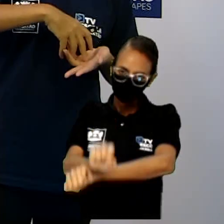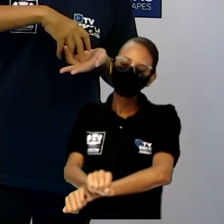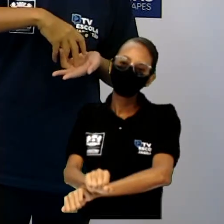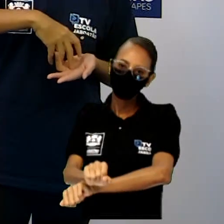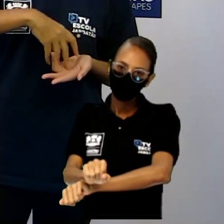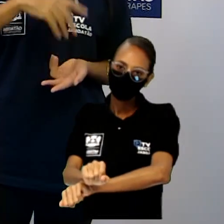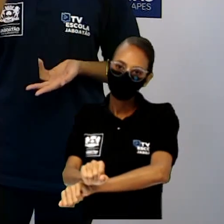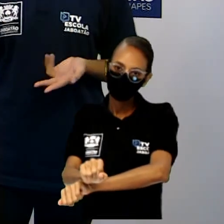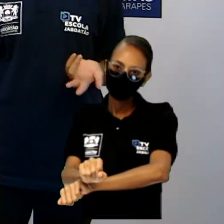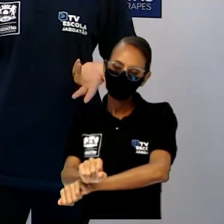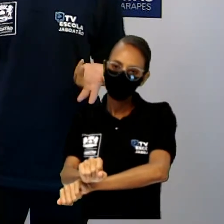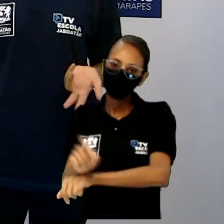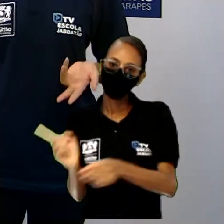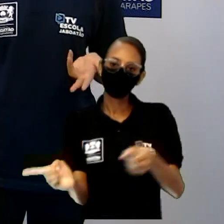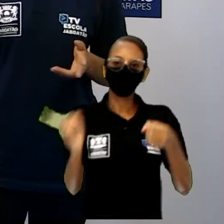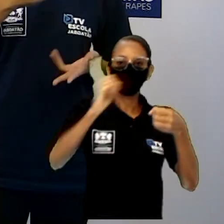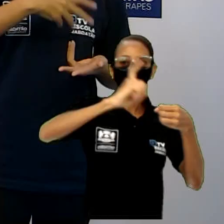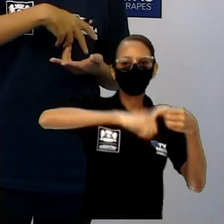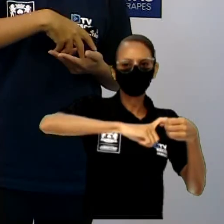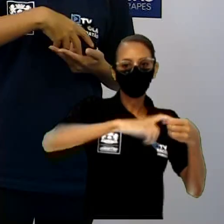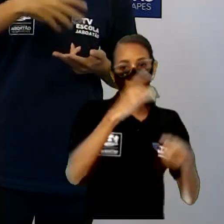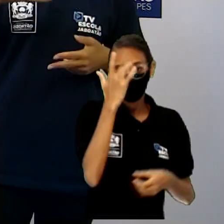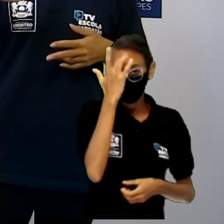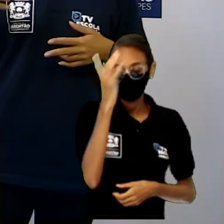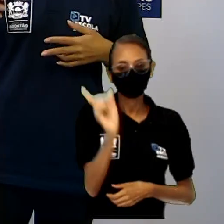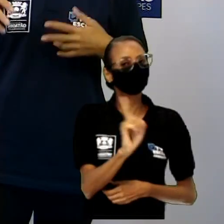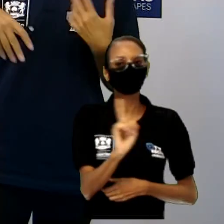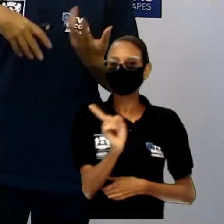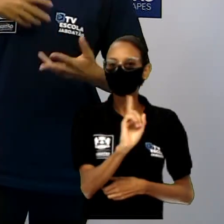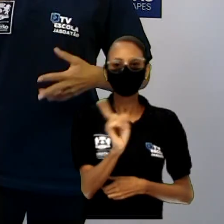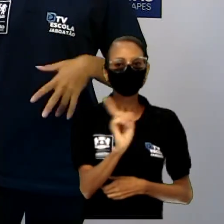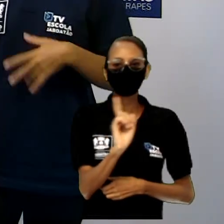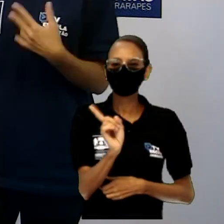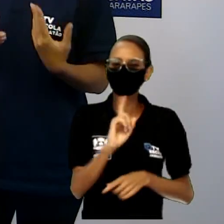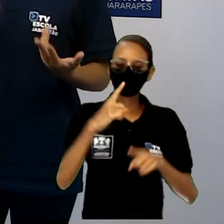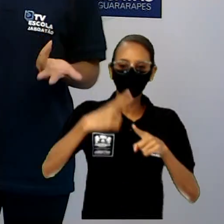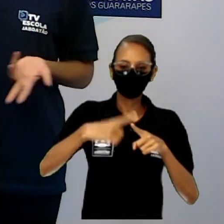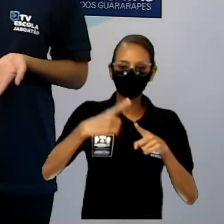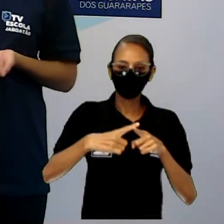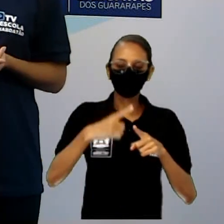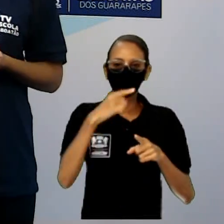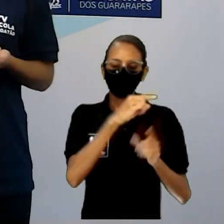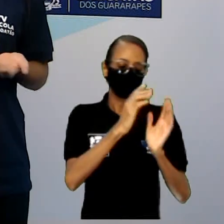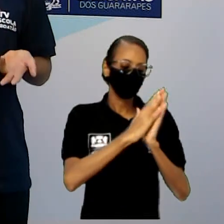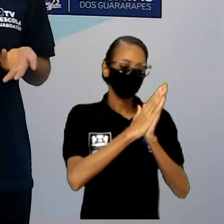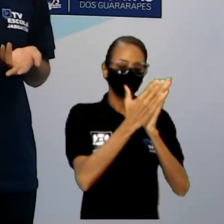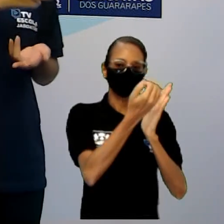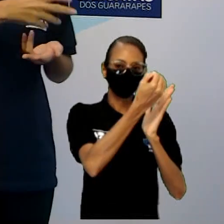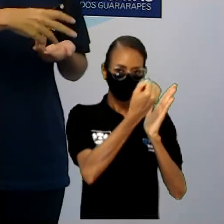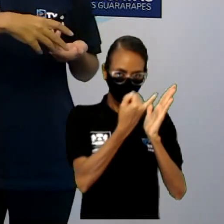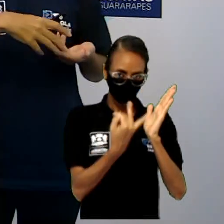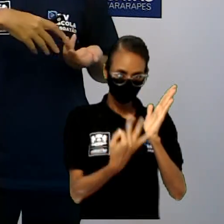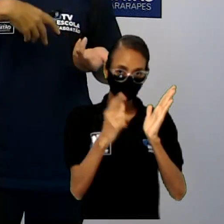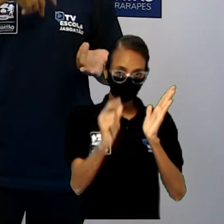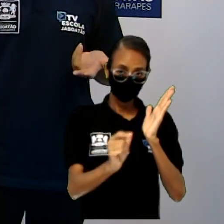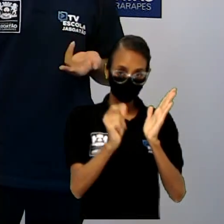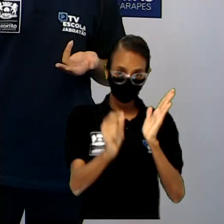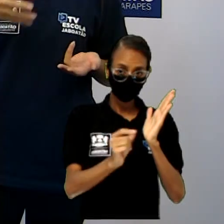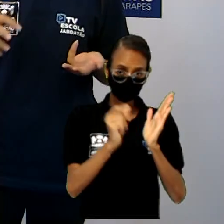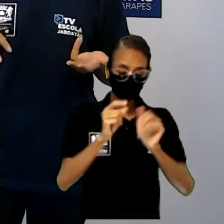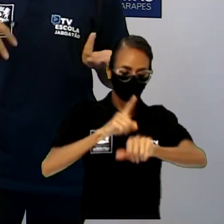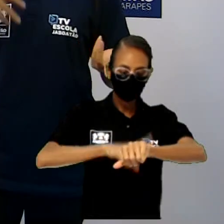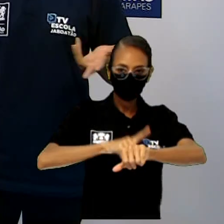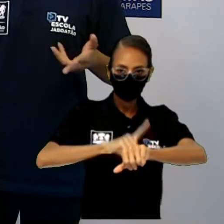esse retorno, assim, ele não foi um retorno fácil, porque foi ali, de acordo com os relatos que a gente tem ali na Bíblia, foi um período ali de